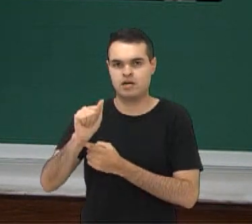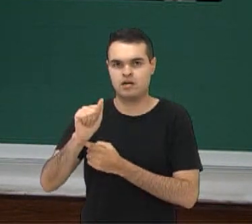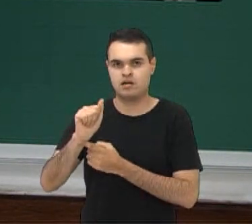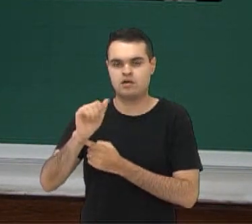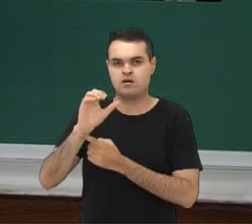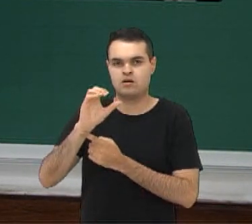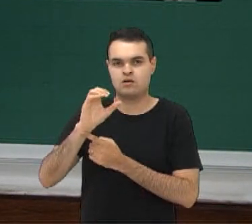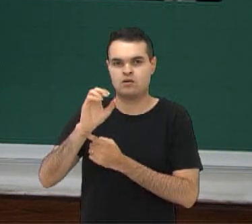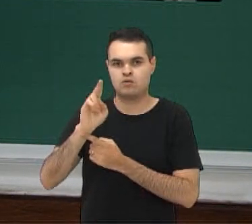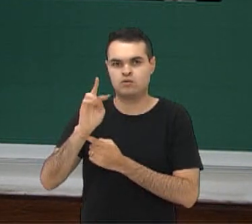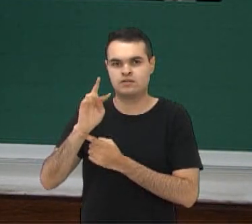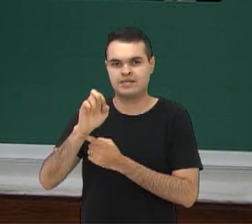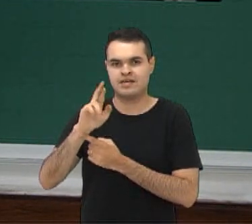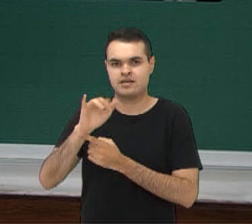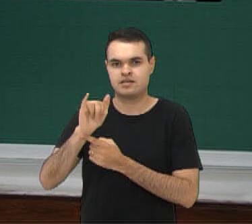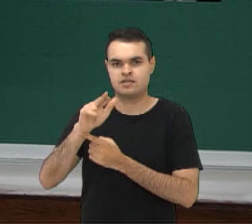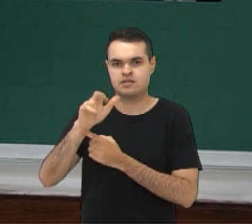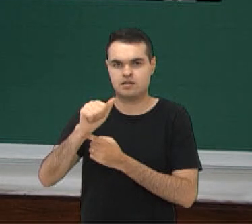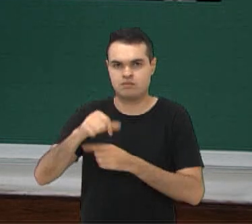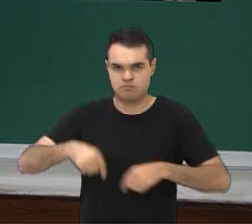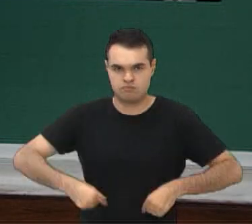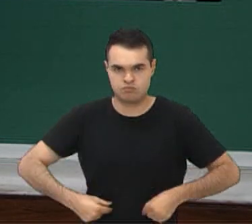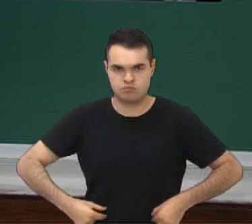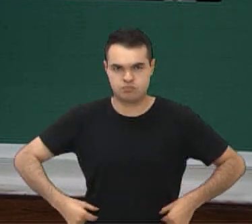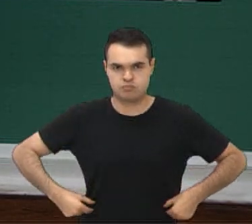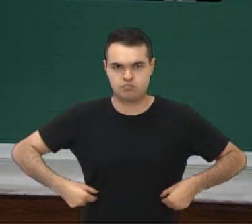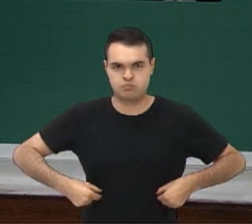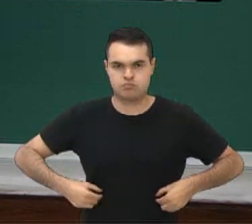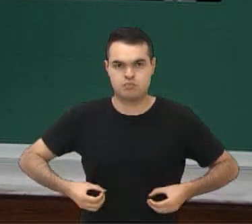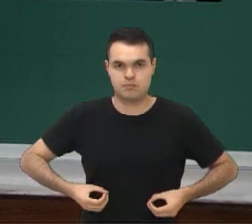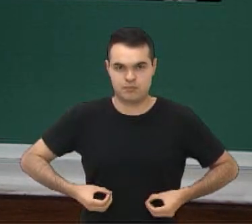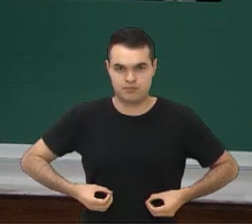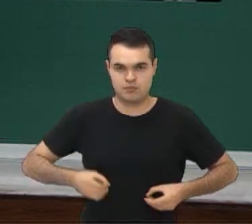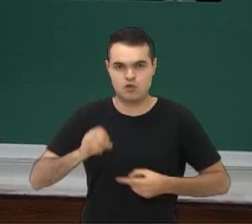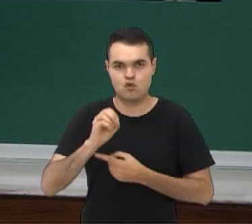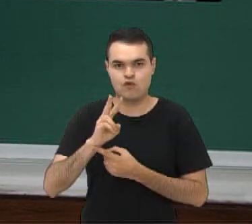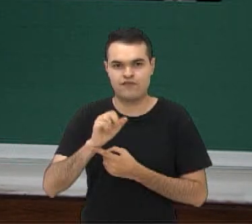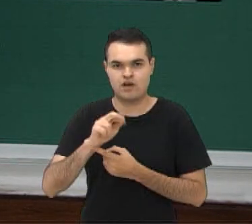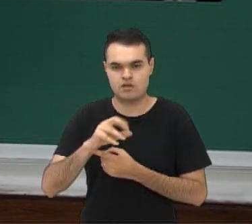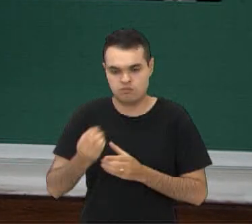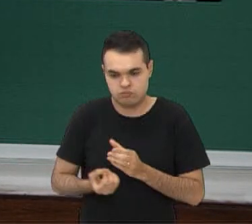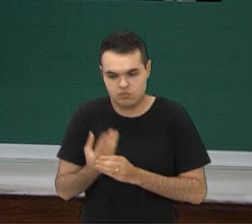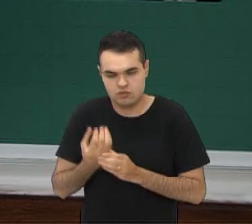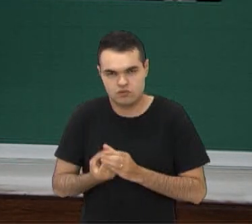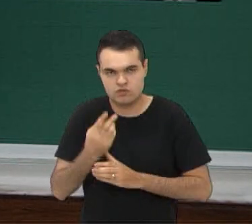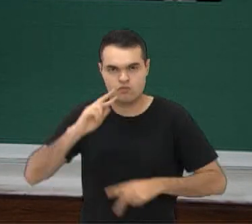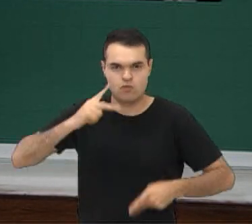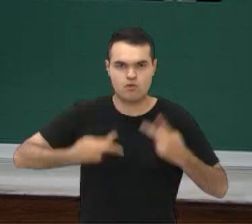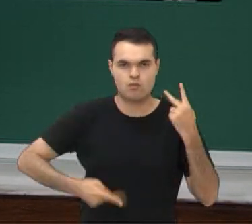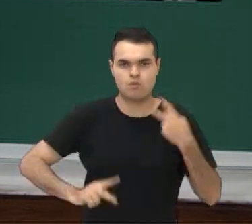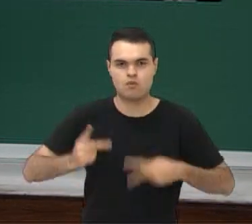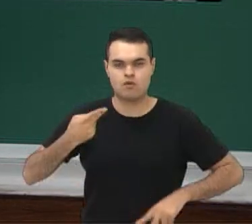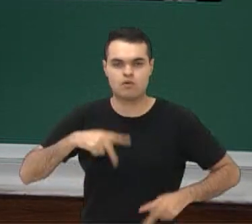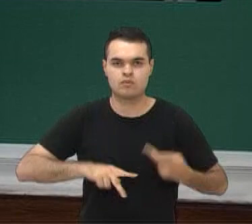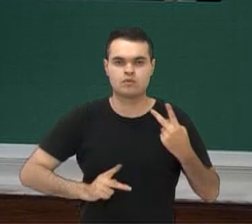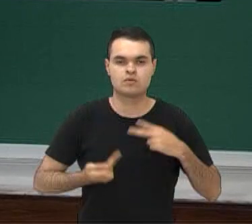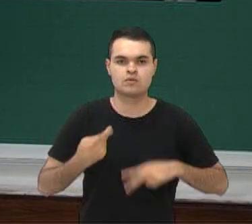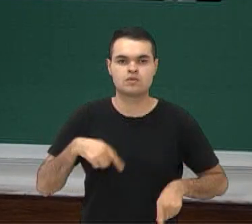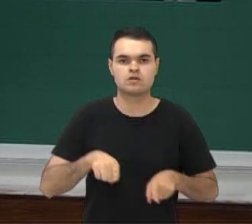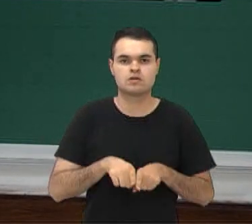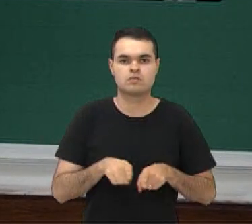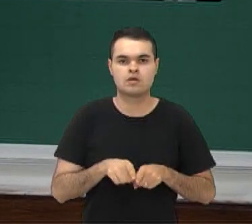os ovários que vão ser responsáveis pela produção de hormônios e também pela liberação